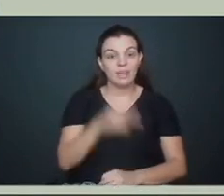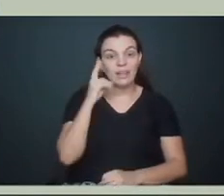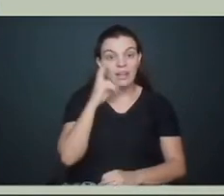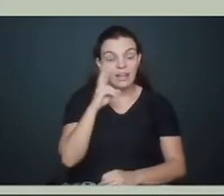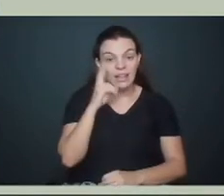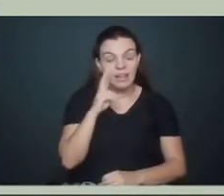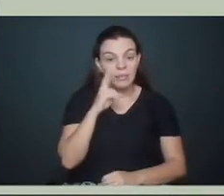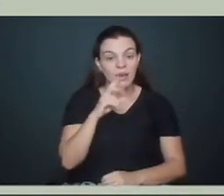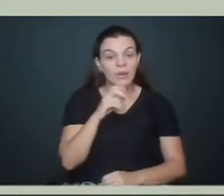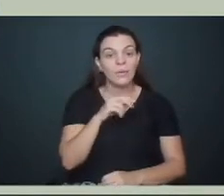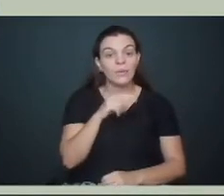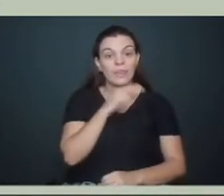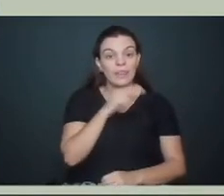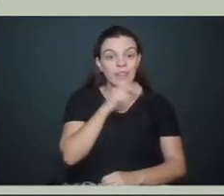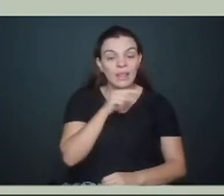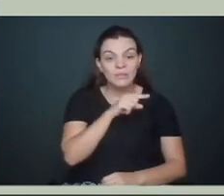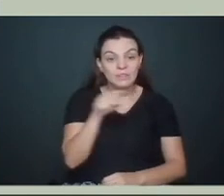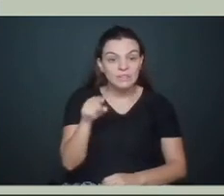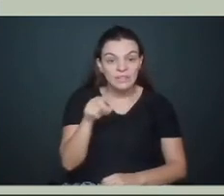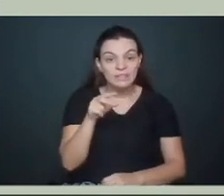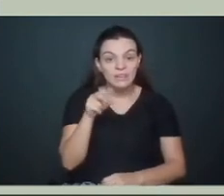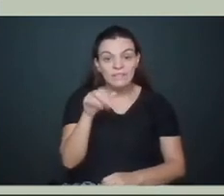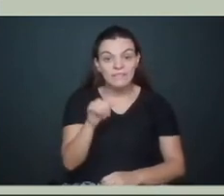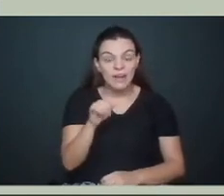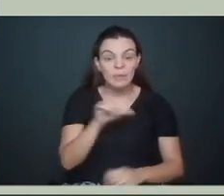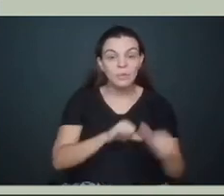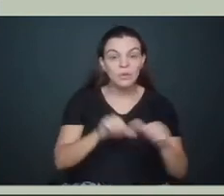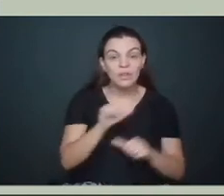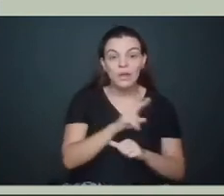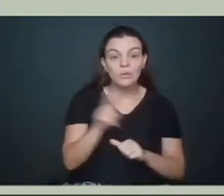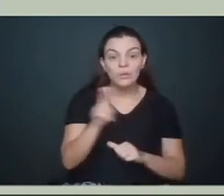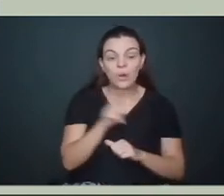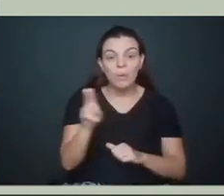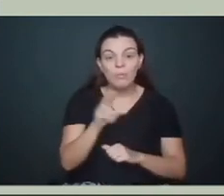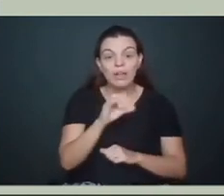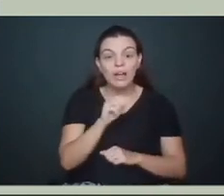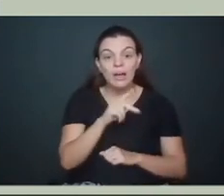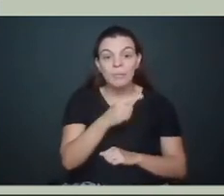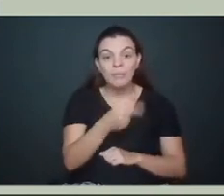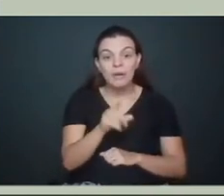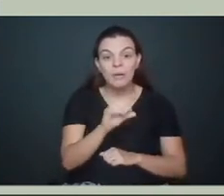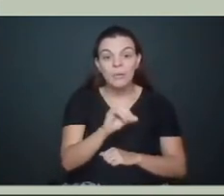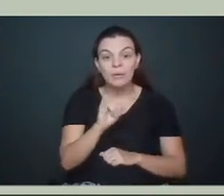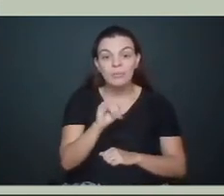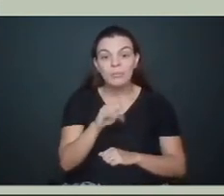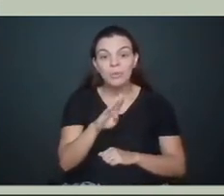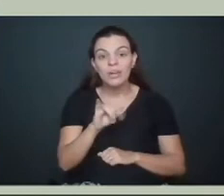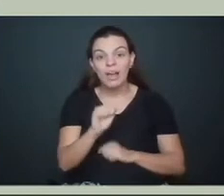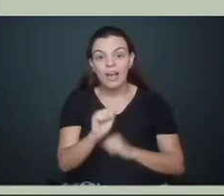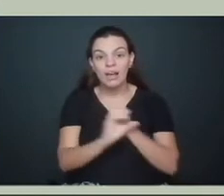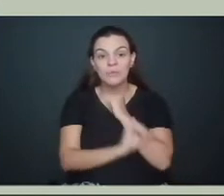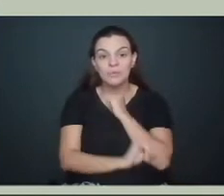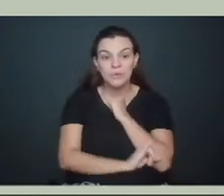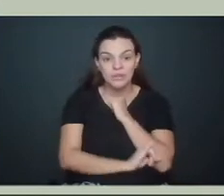que trocar o nome do Capão da Embuia ou dizer por que se chama Capão da Embuia. Hoje você vai lá, você